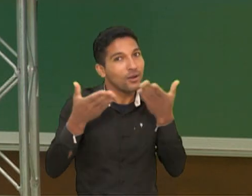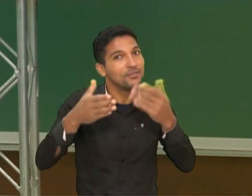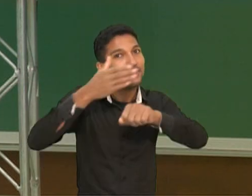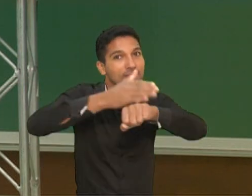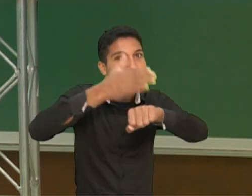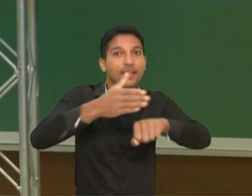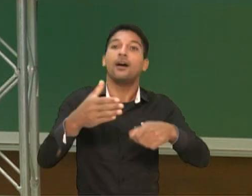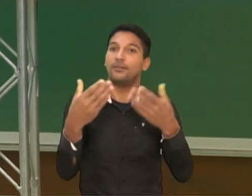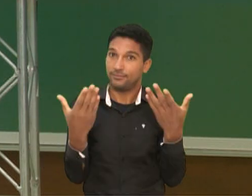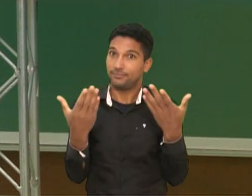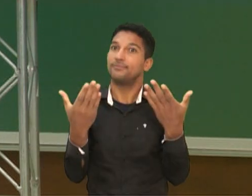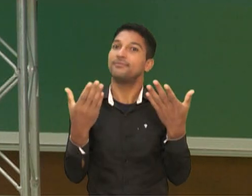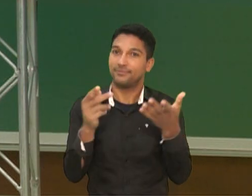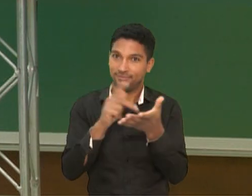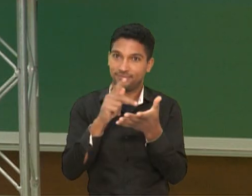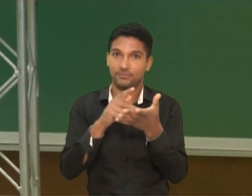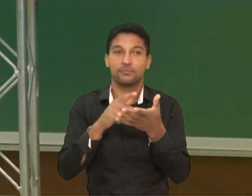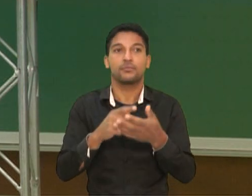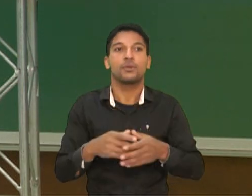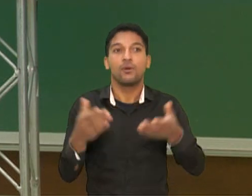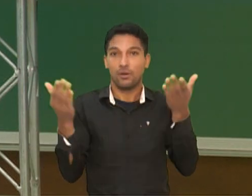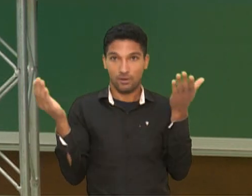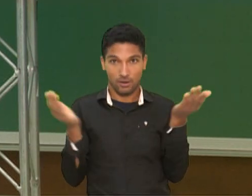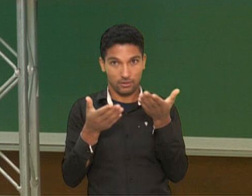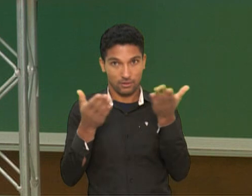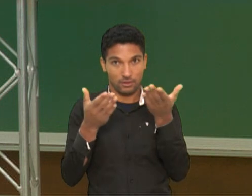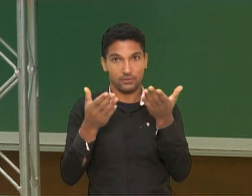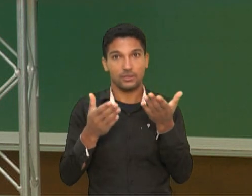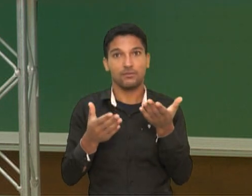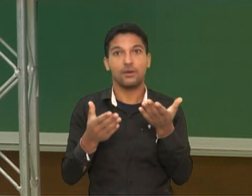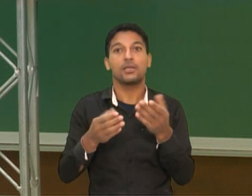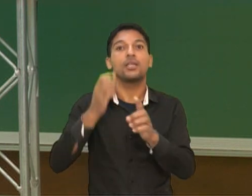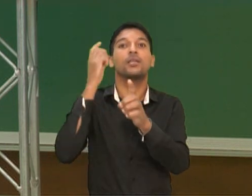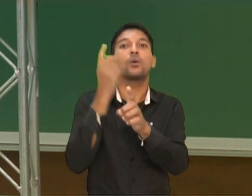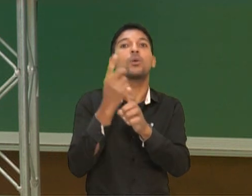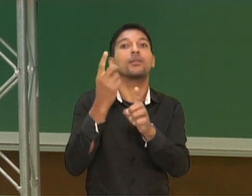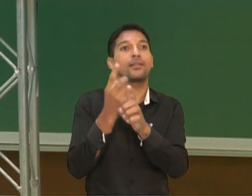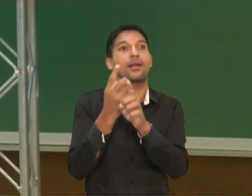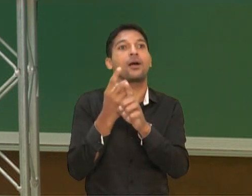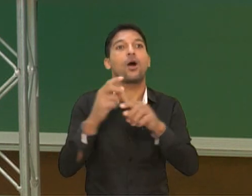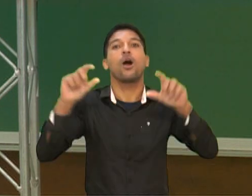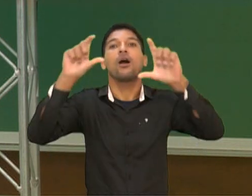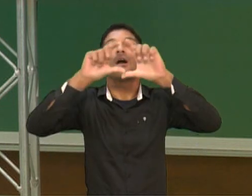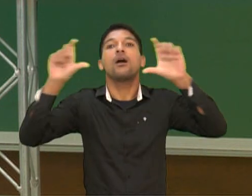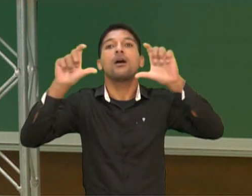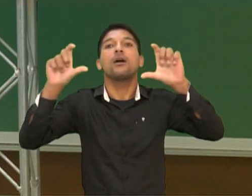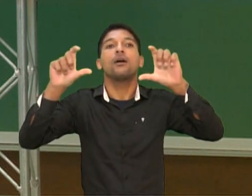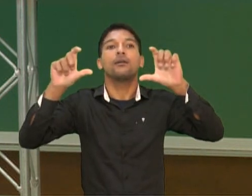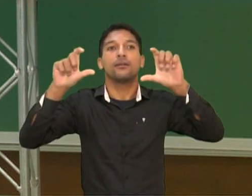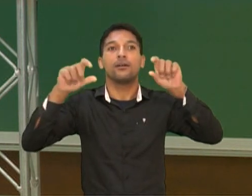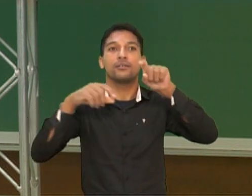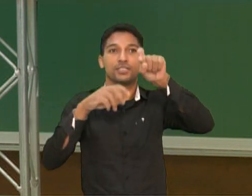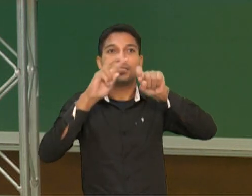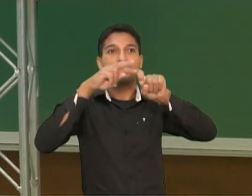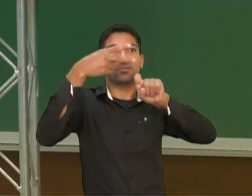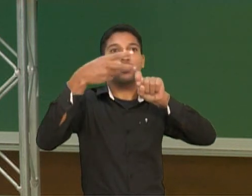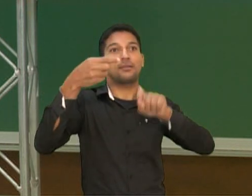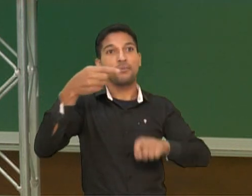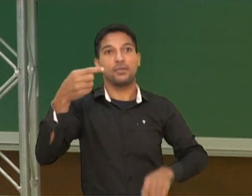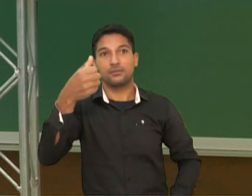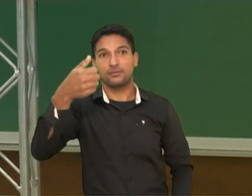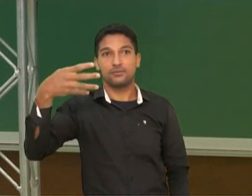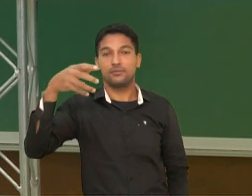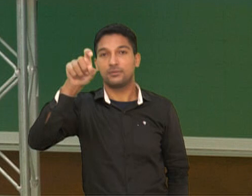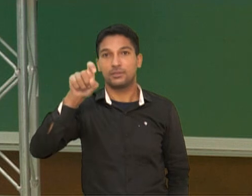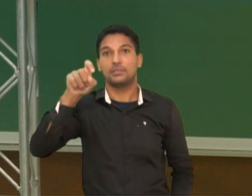bastante. Então aqui você vai determinar quais são as raízes da equação x² menos 14x